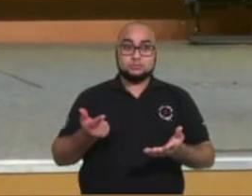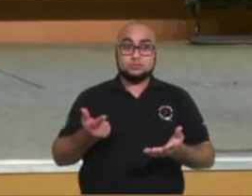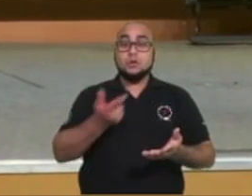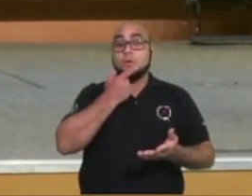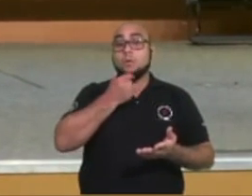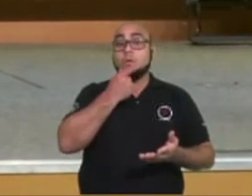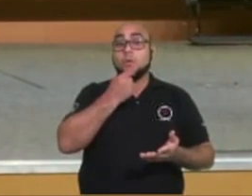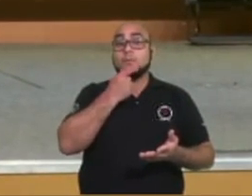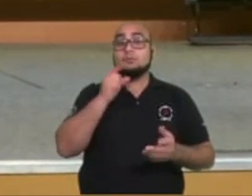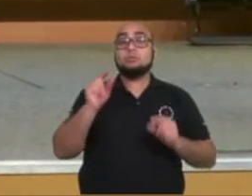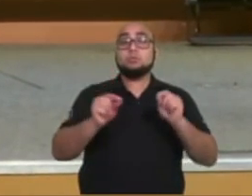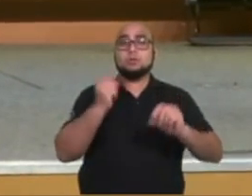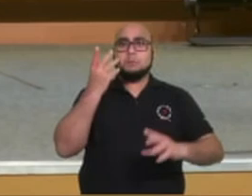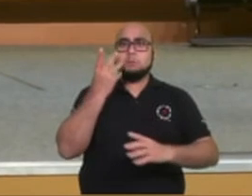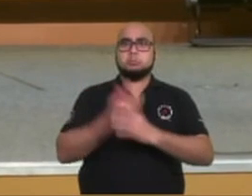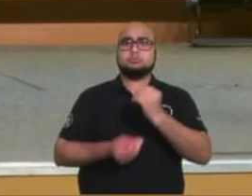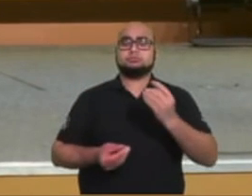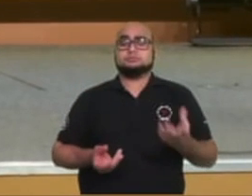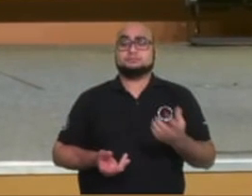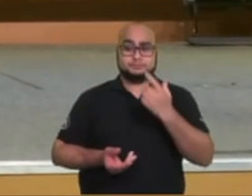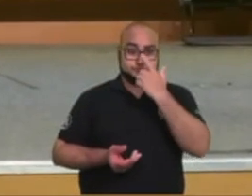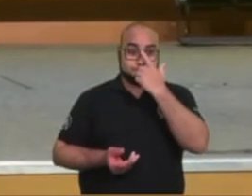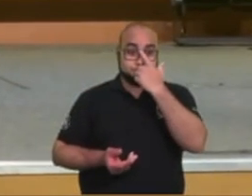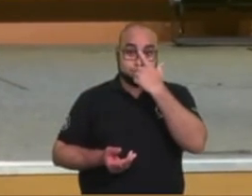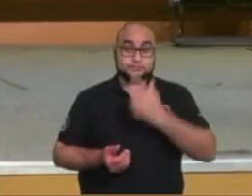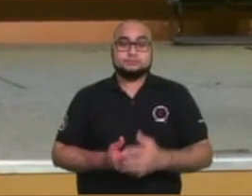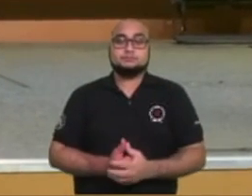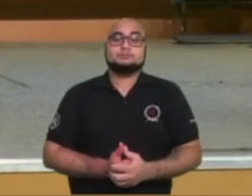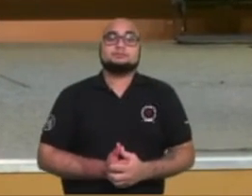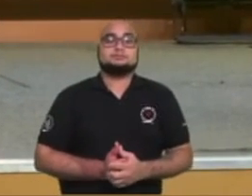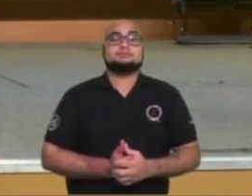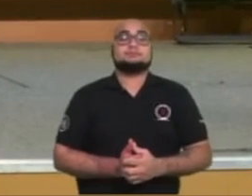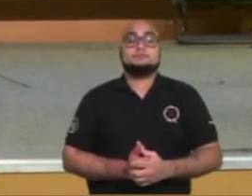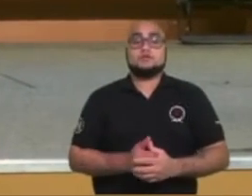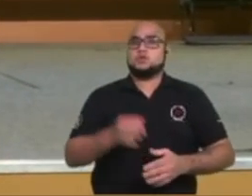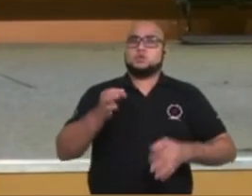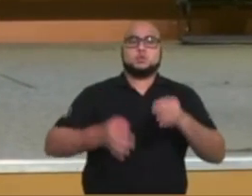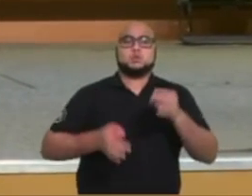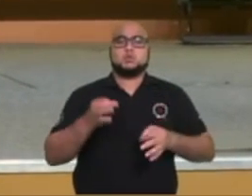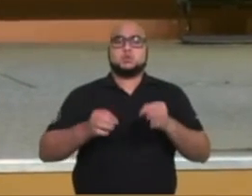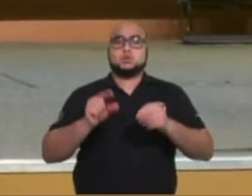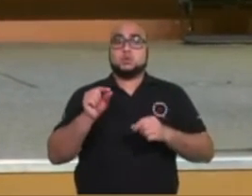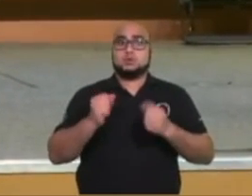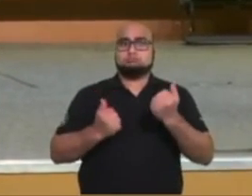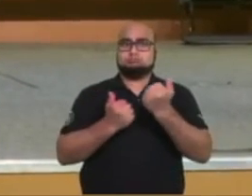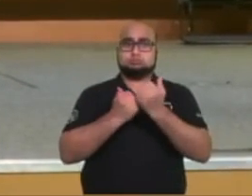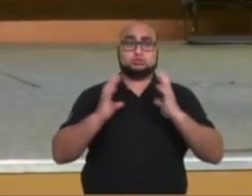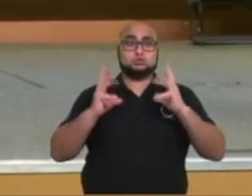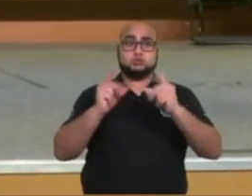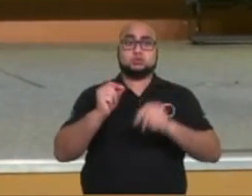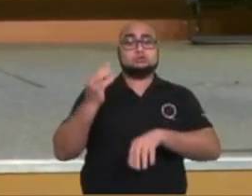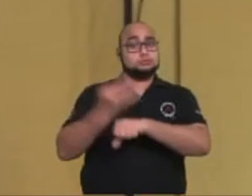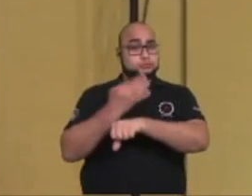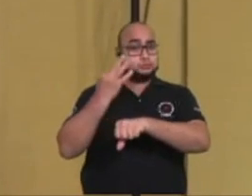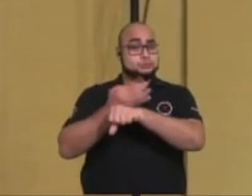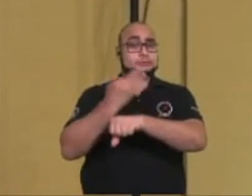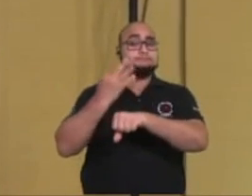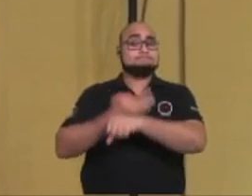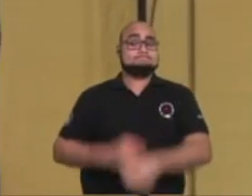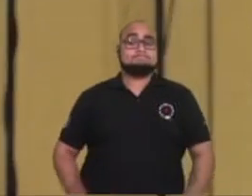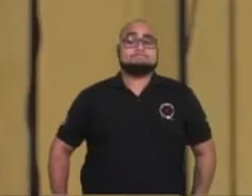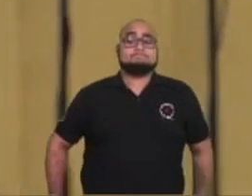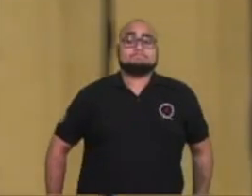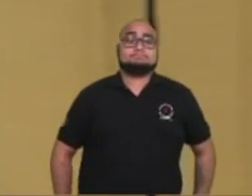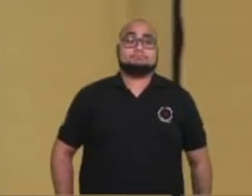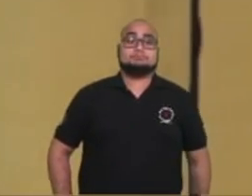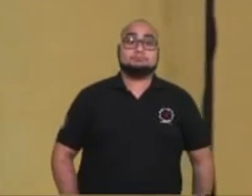fim me desbloqueou tudo segura peão agora aí eu